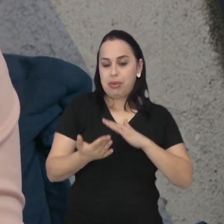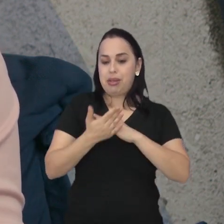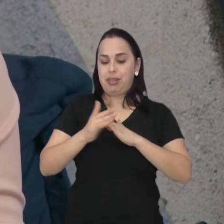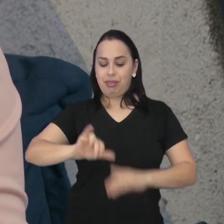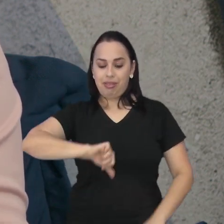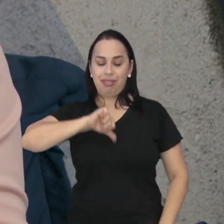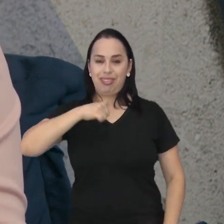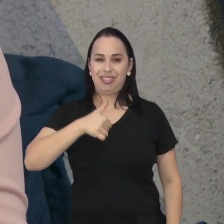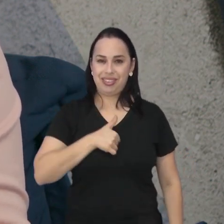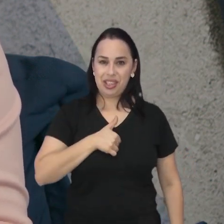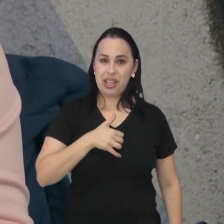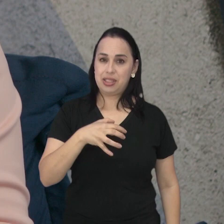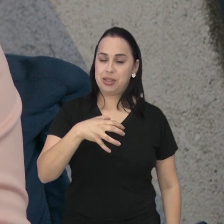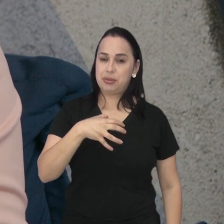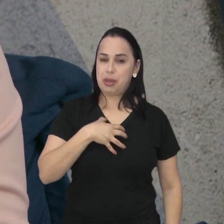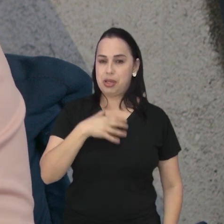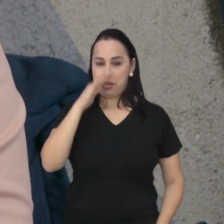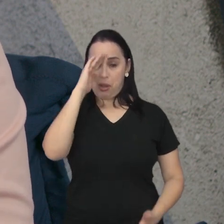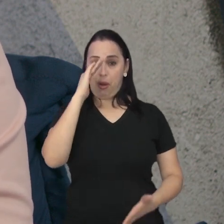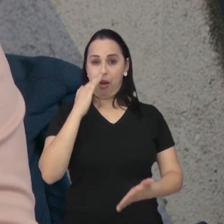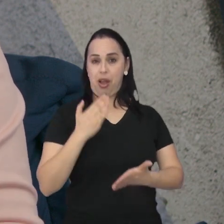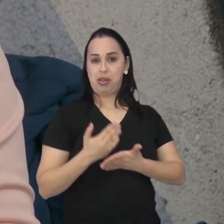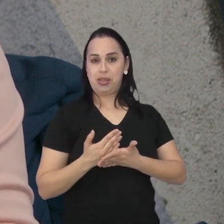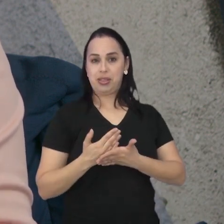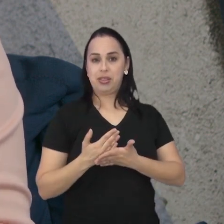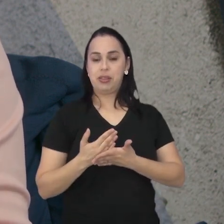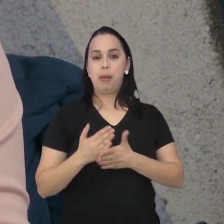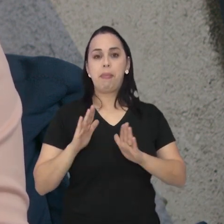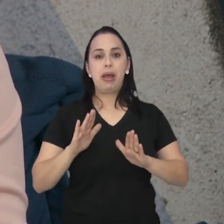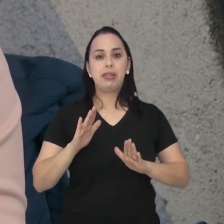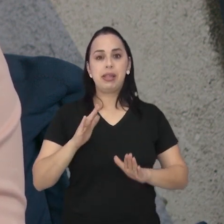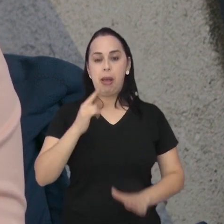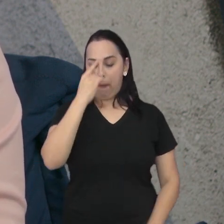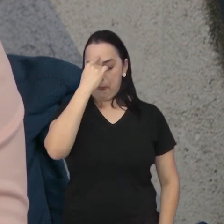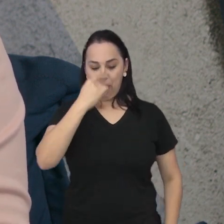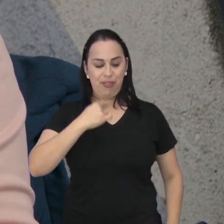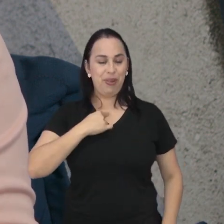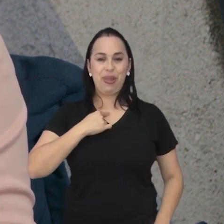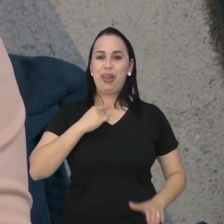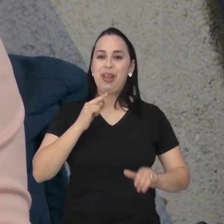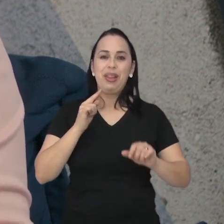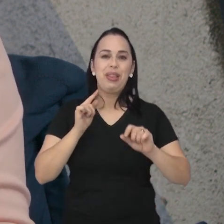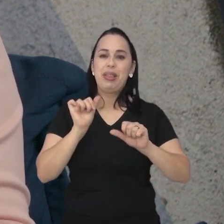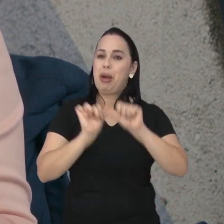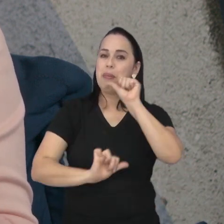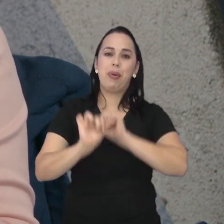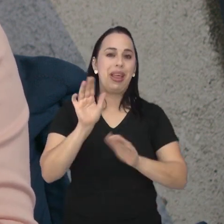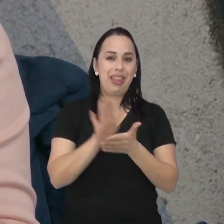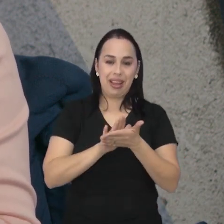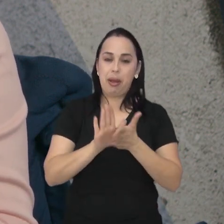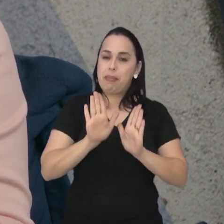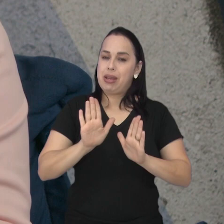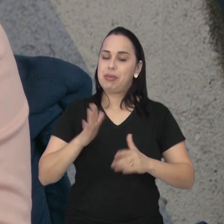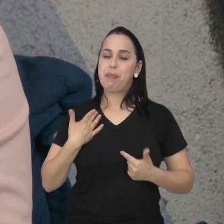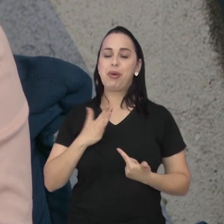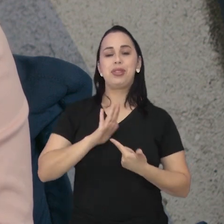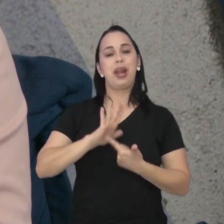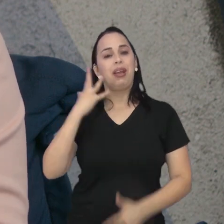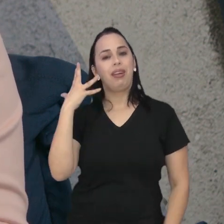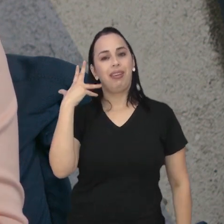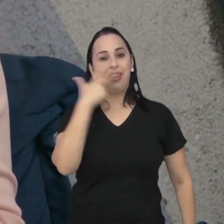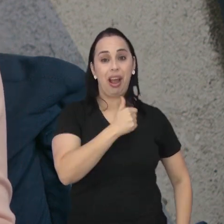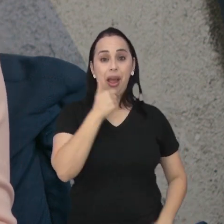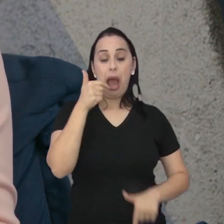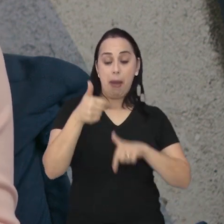nos ajudar a nos sentir mais confiante, sem alterar quem somos, mas ressaltando o que temos de belo.